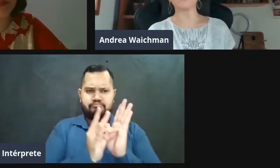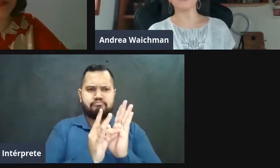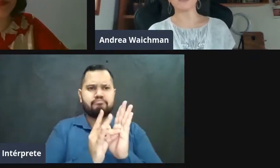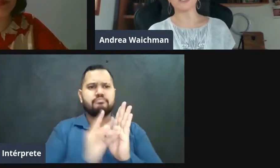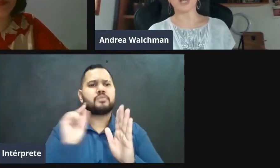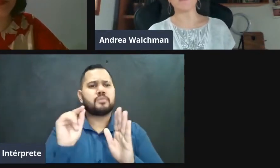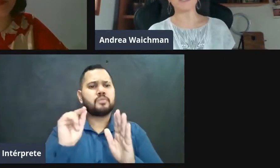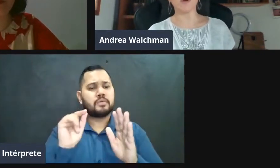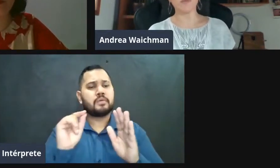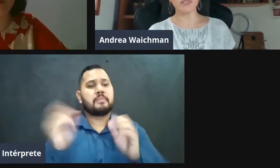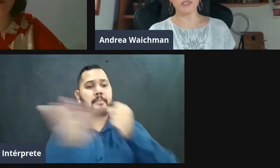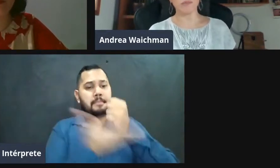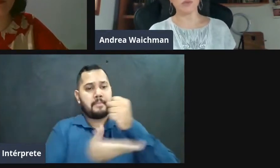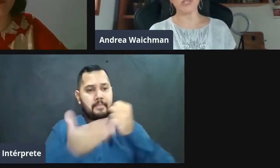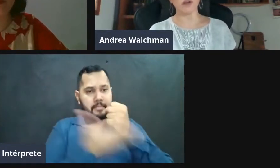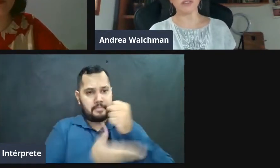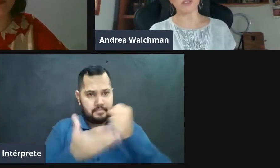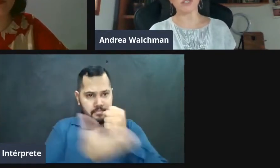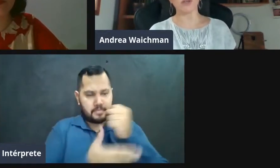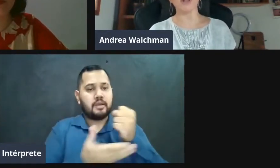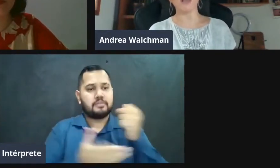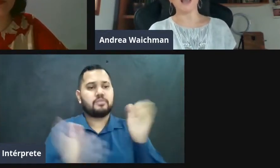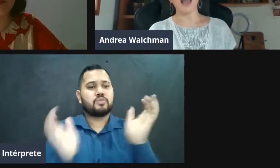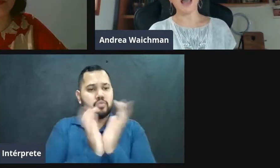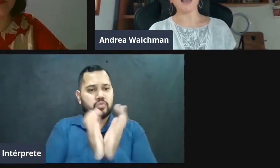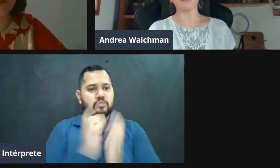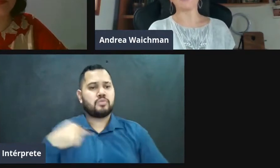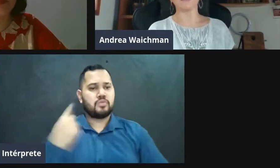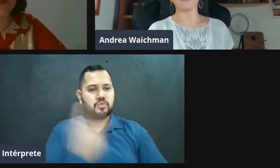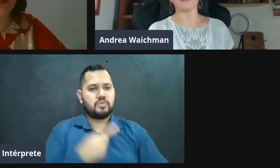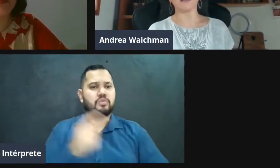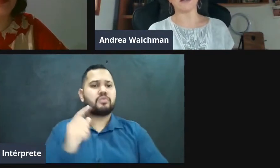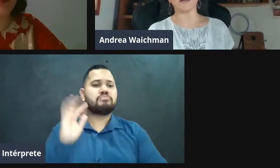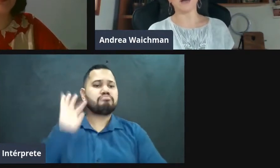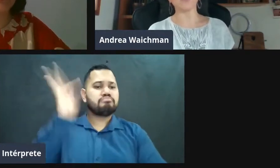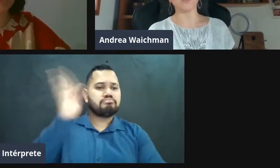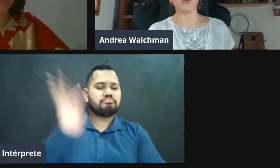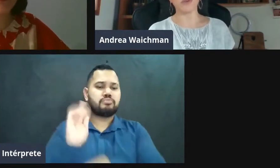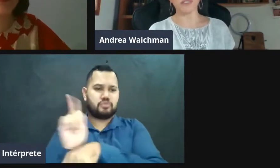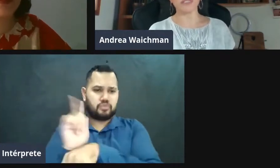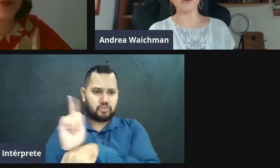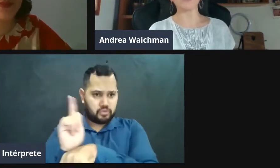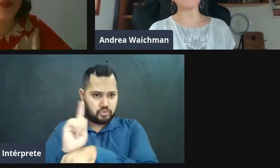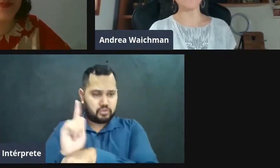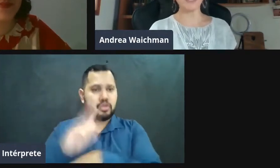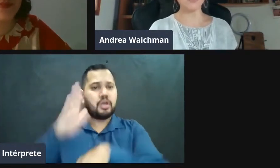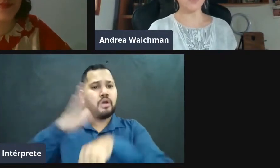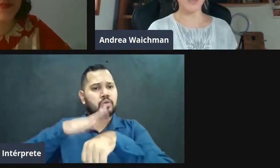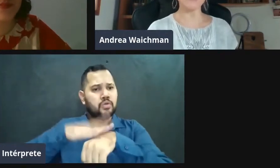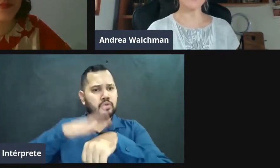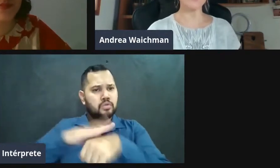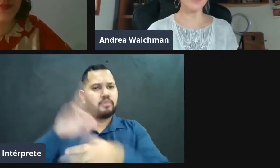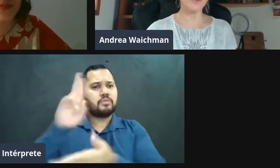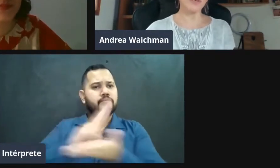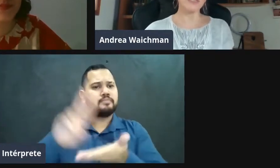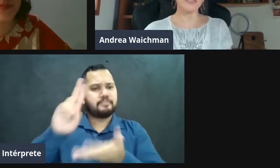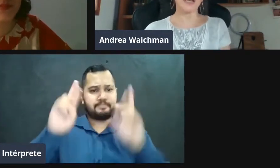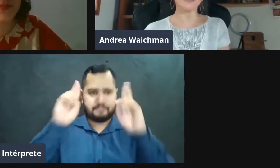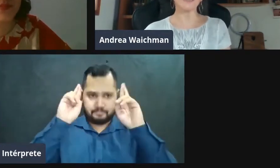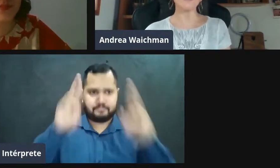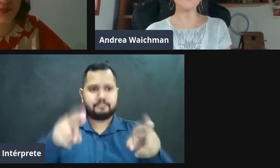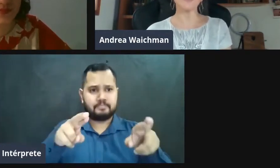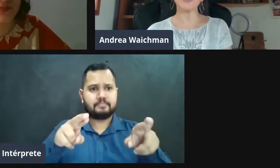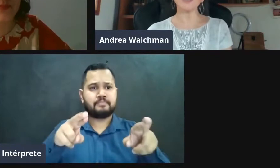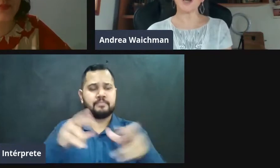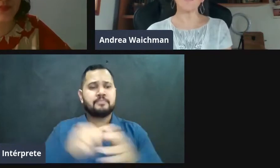princípio de nossa chapa, será um princípio de nossa gestão, a autonomia universitária, o respeito à autonomia